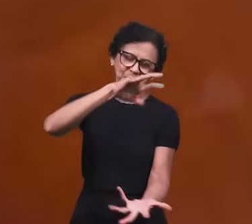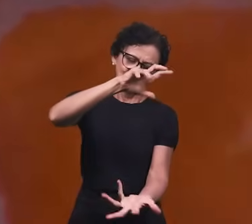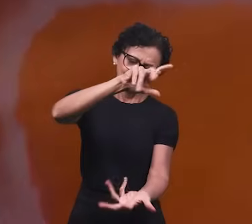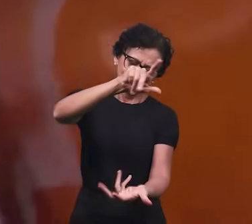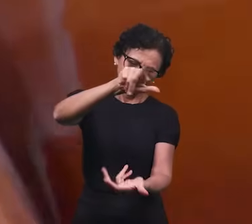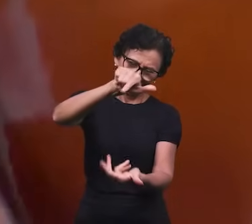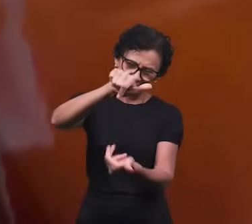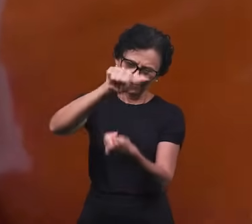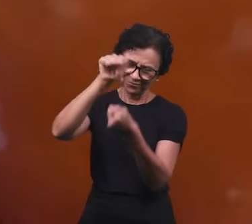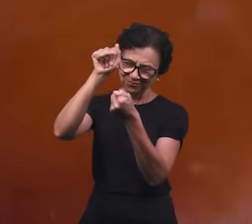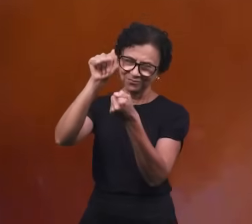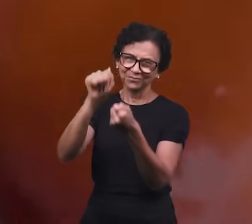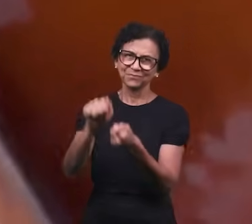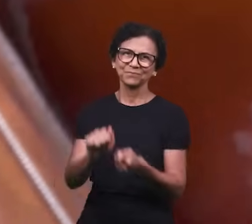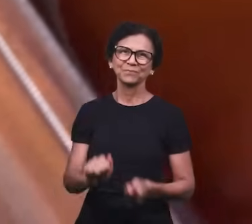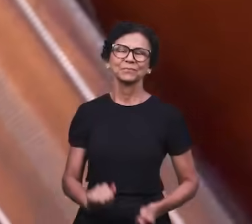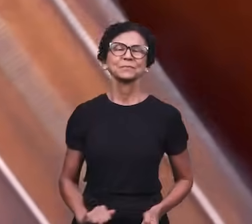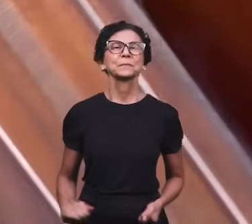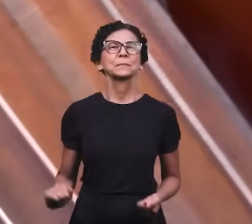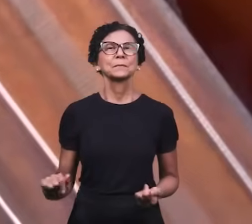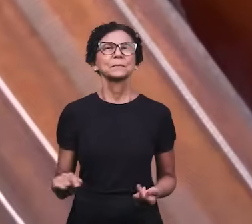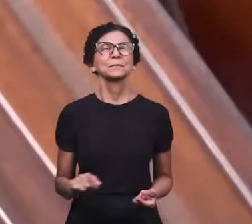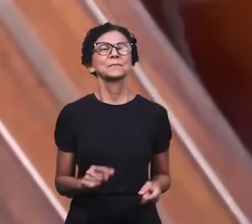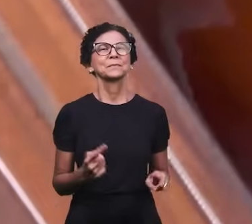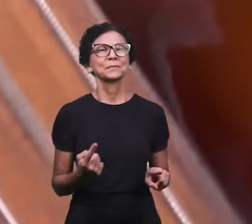sobre toda a terra.